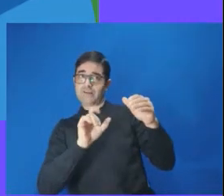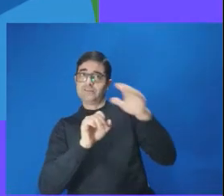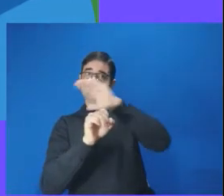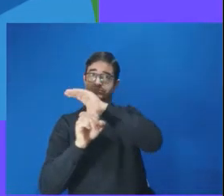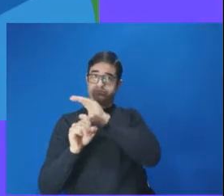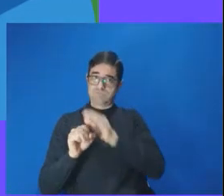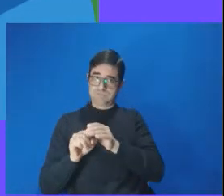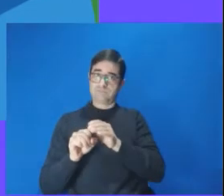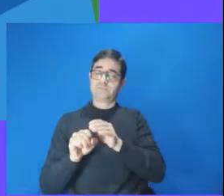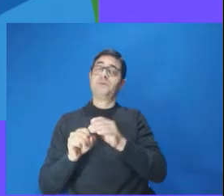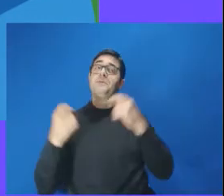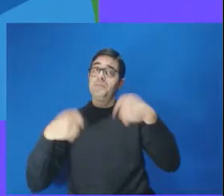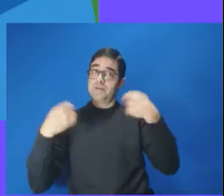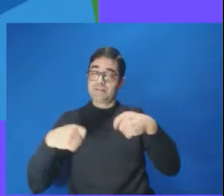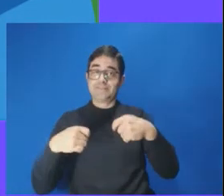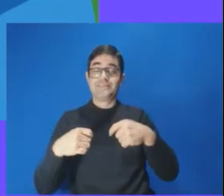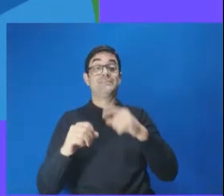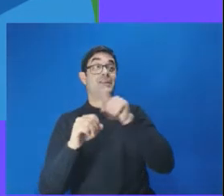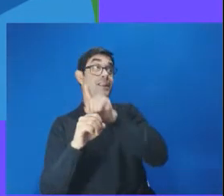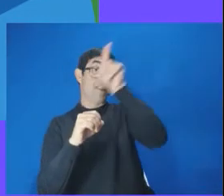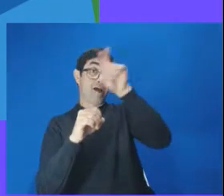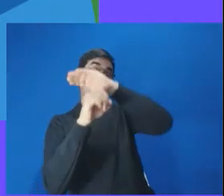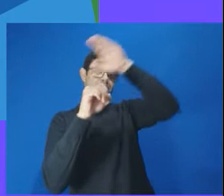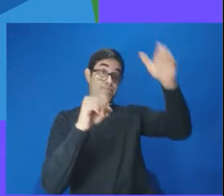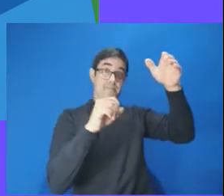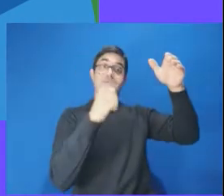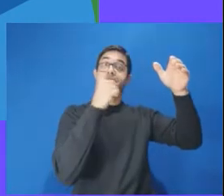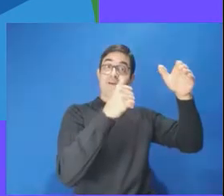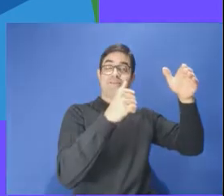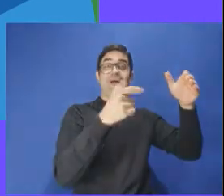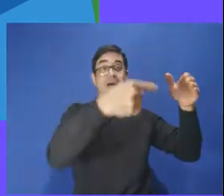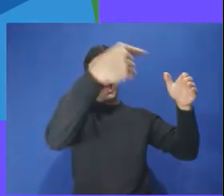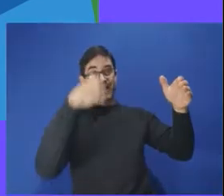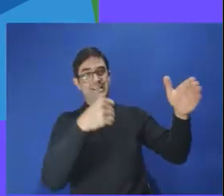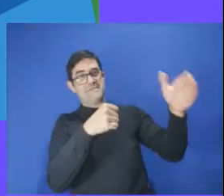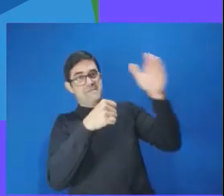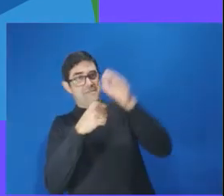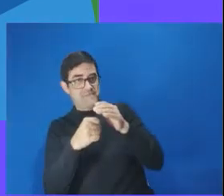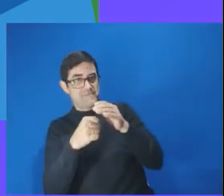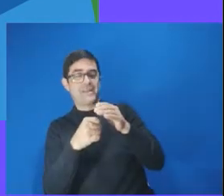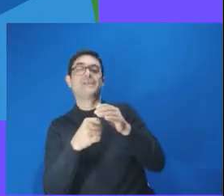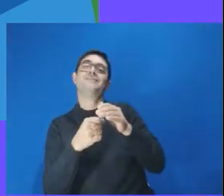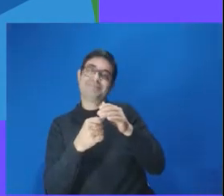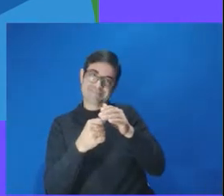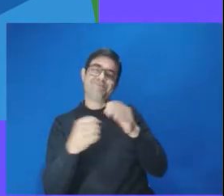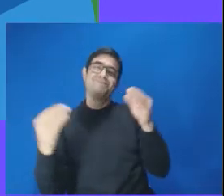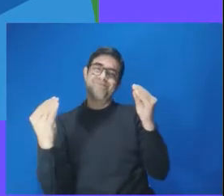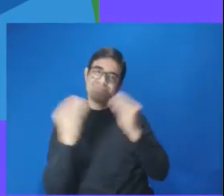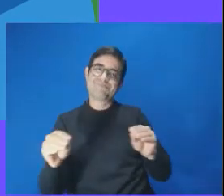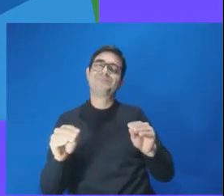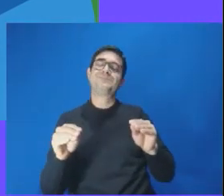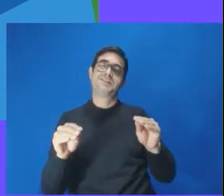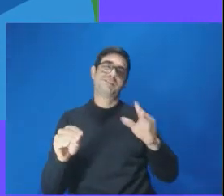né? Esse escudo ele tem que estar antes. Então, lá na estratosfera, o ozônio é benéfico. Aqui na troposfera